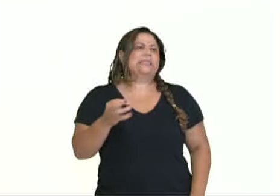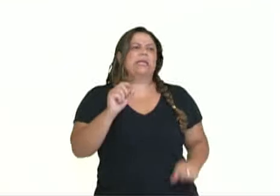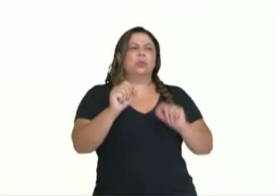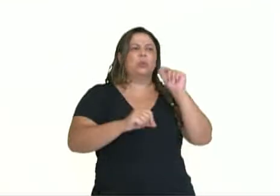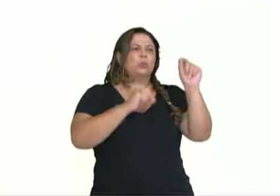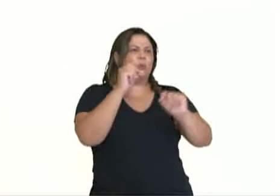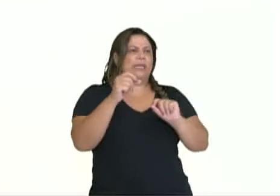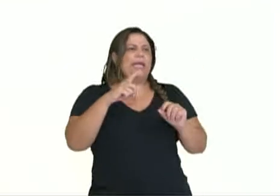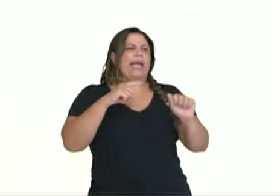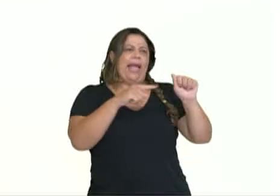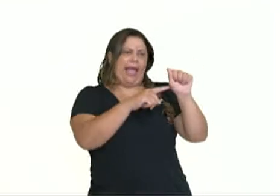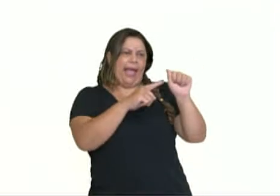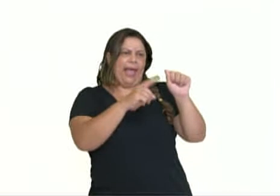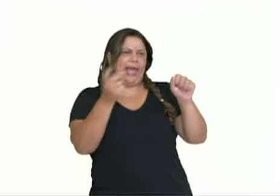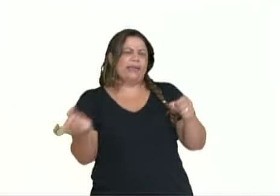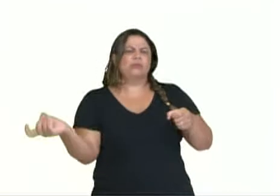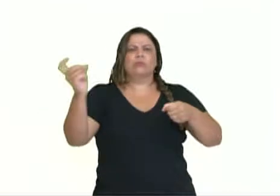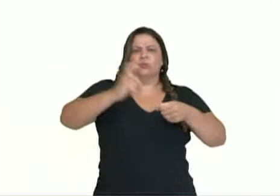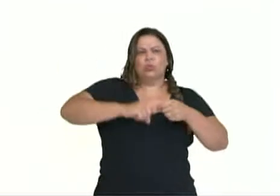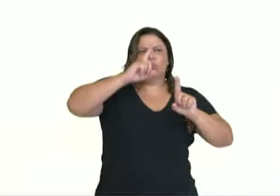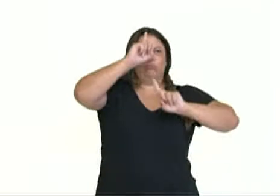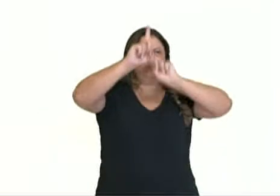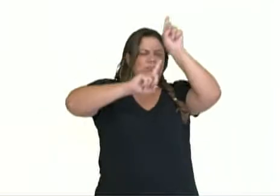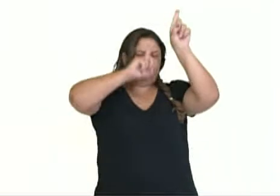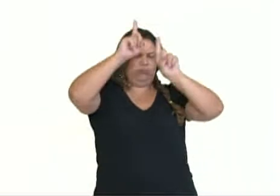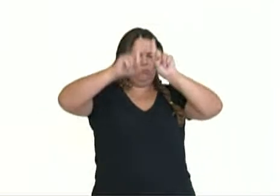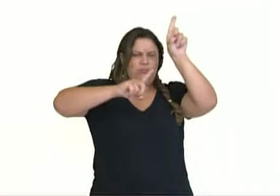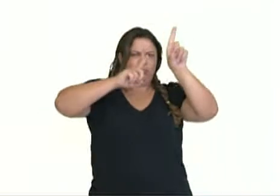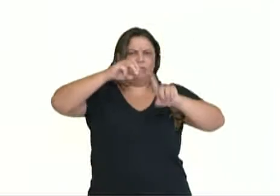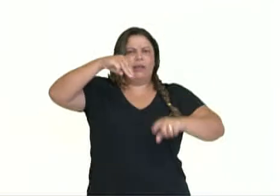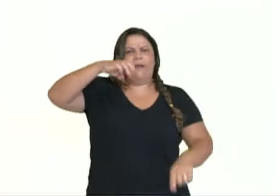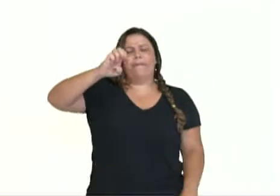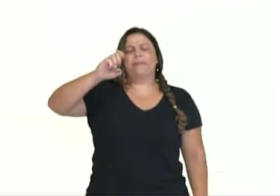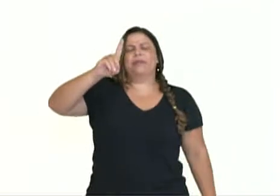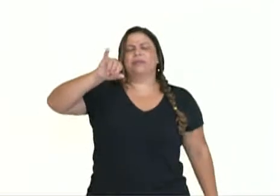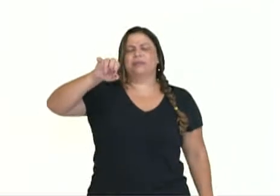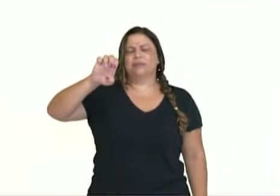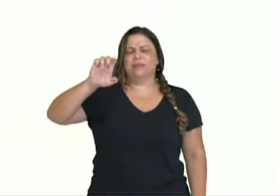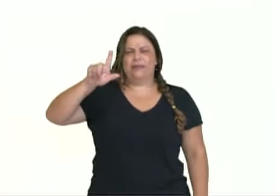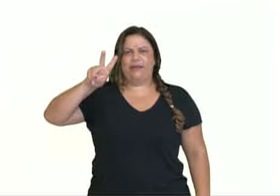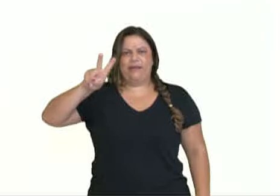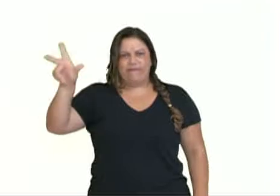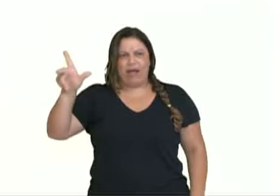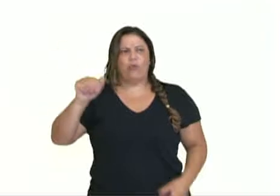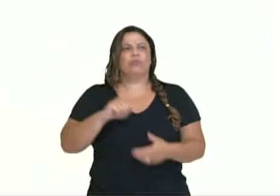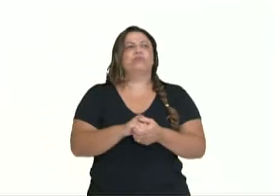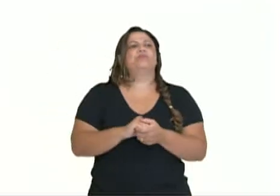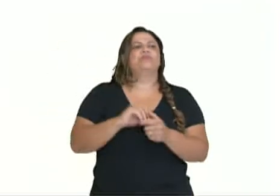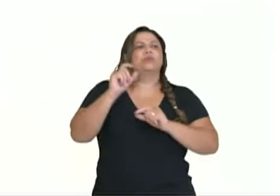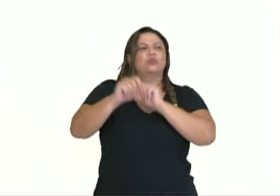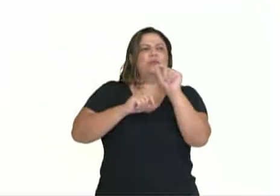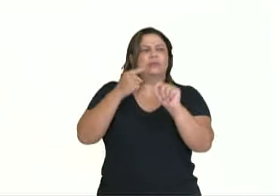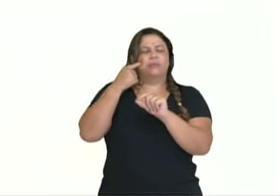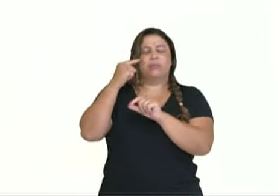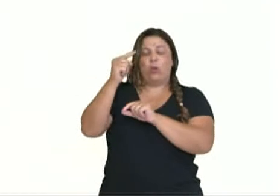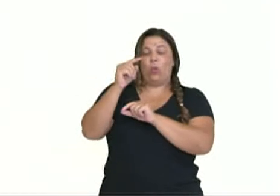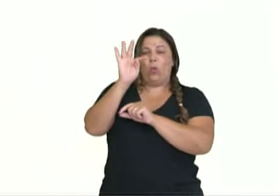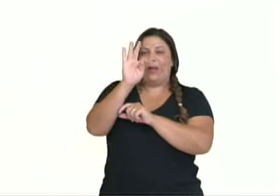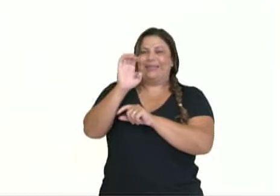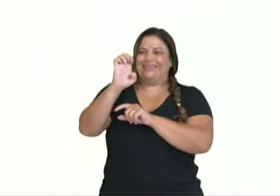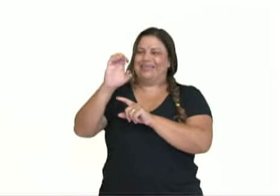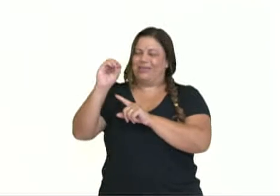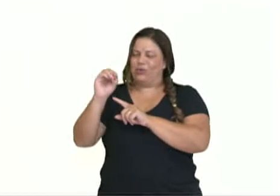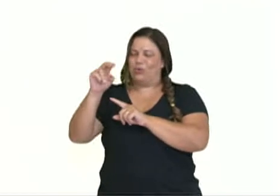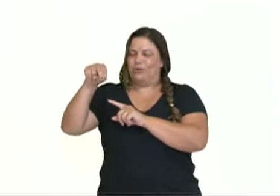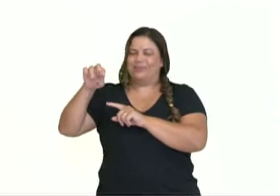houve retorno aos ideais medievais e sua concepção teocêntrica. Alternativa B, os artistas buscaram